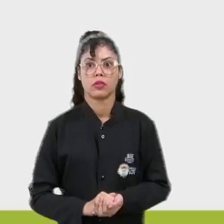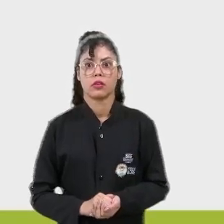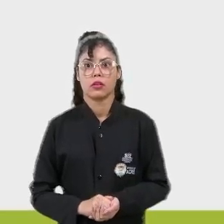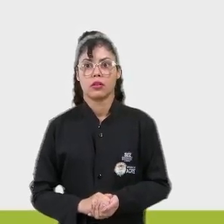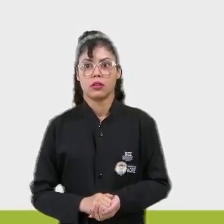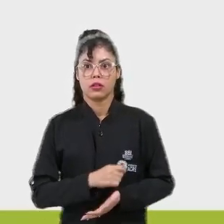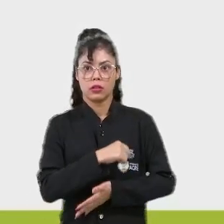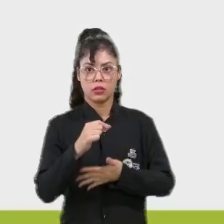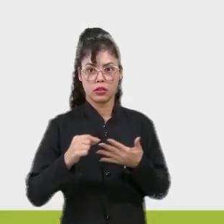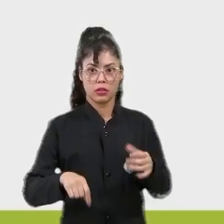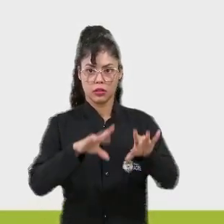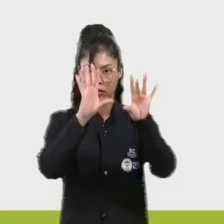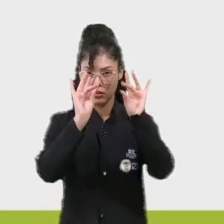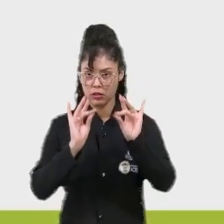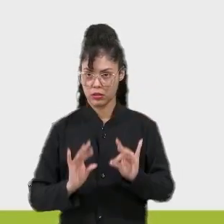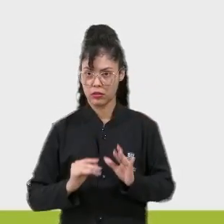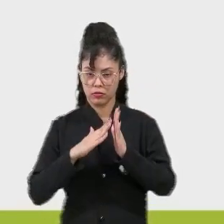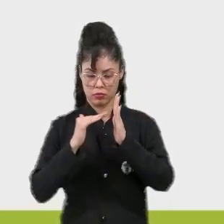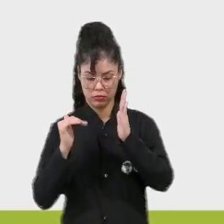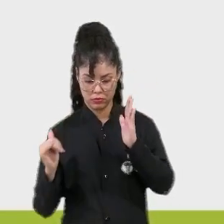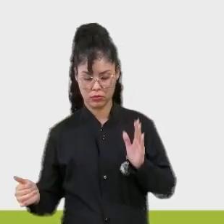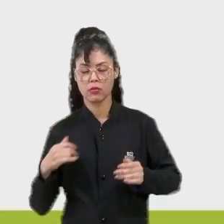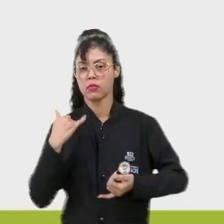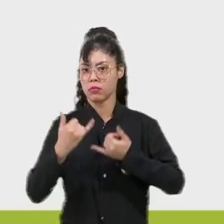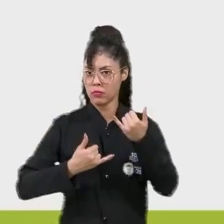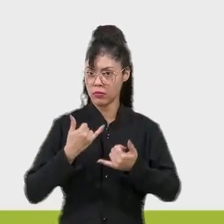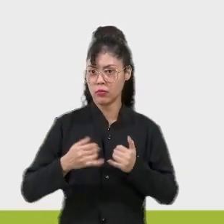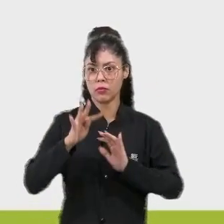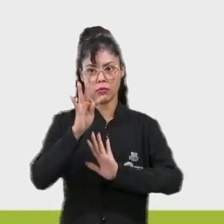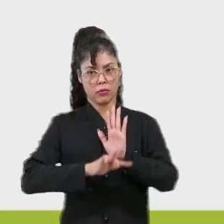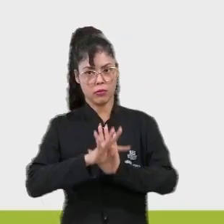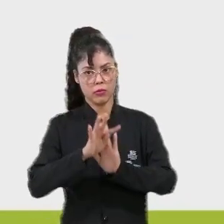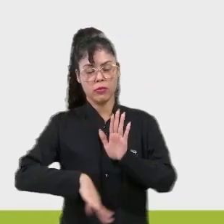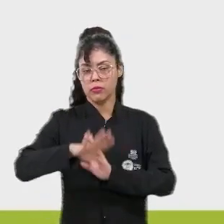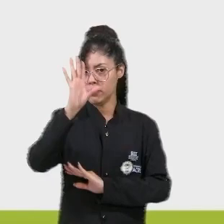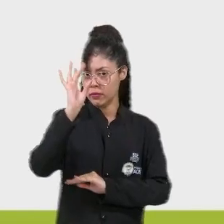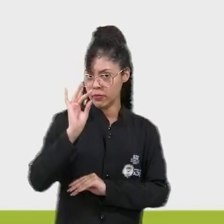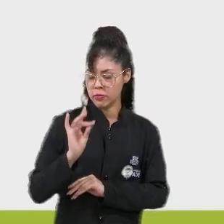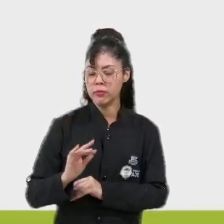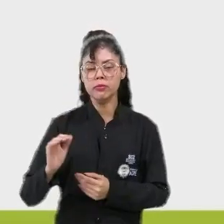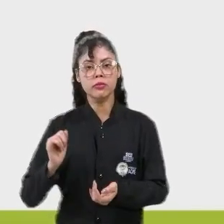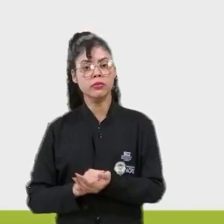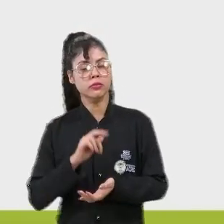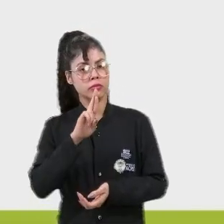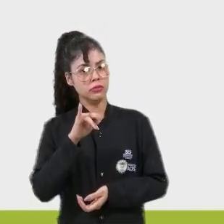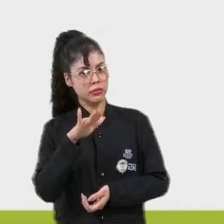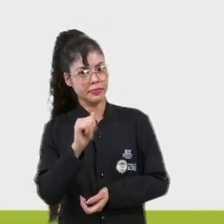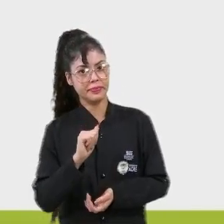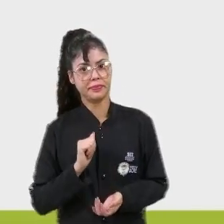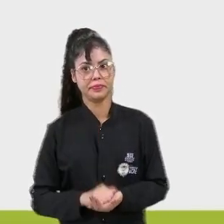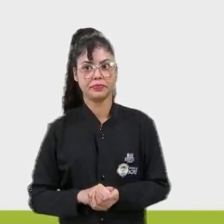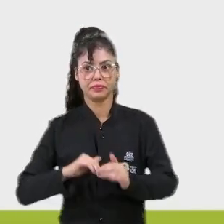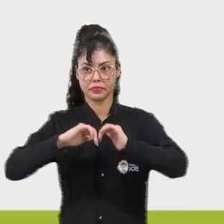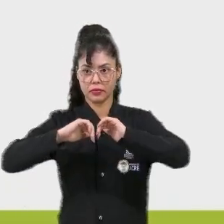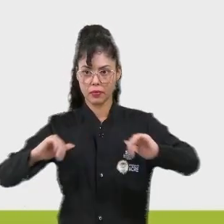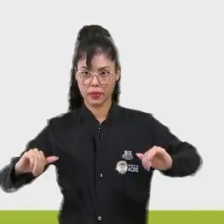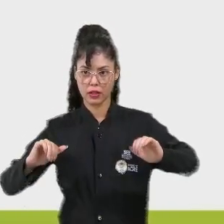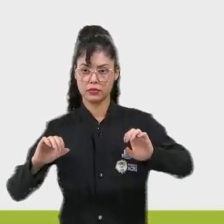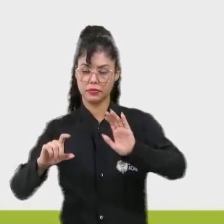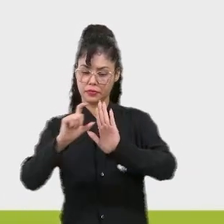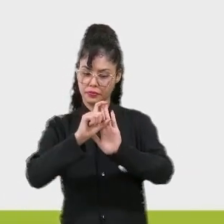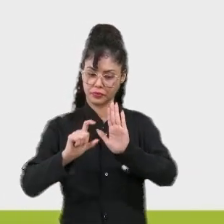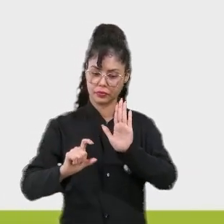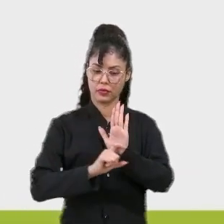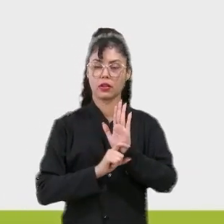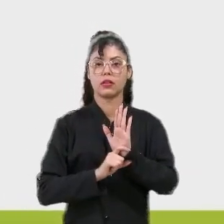elementos estéticos, ele brinca ali, pessoal, com o texto, coloca uma rima, divide ali em